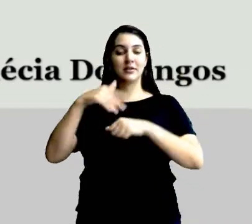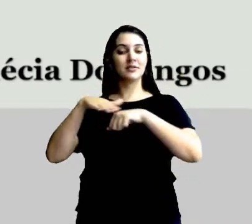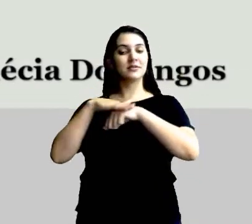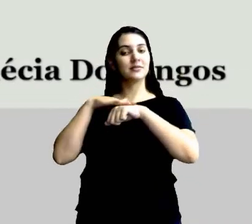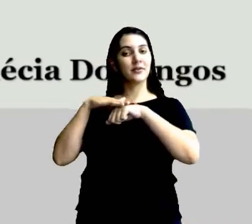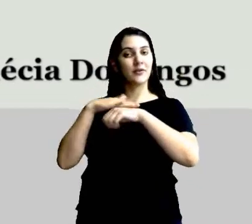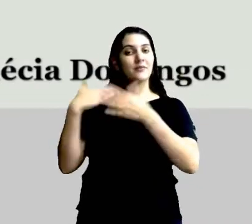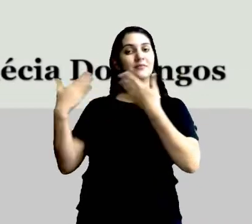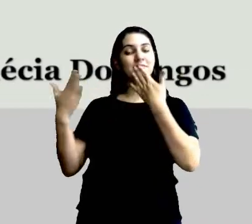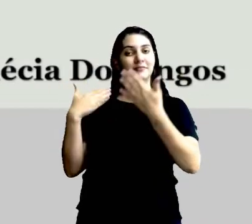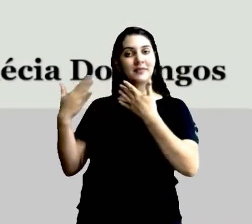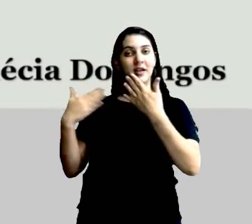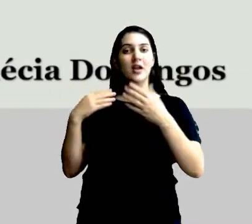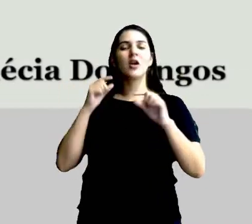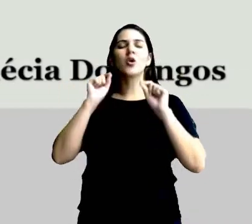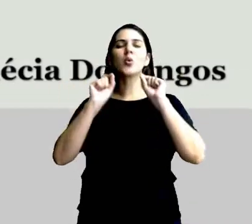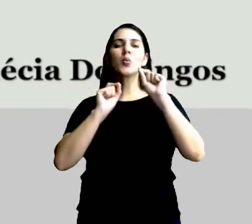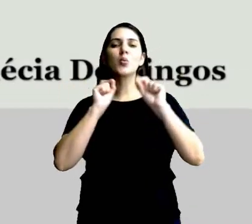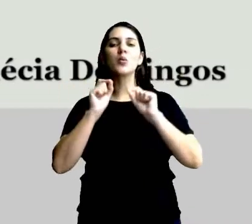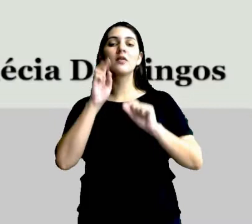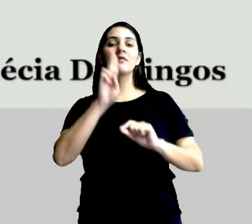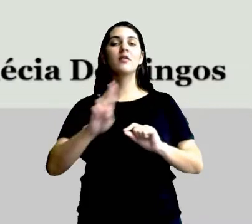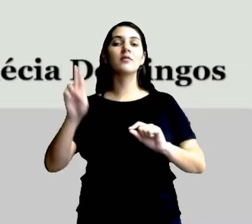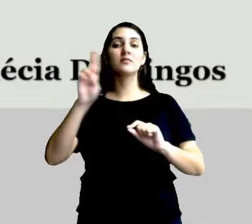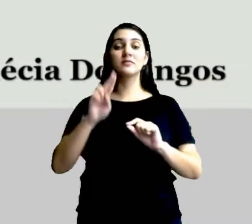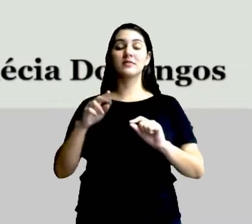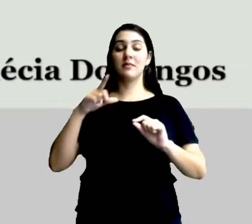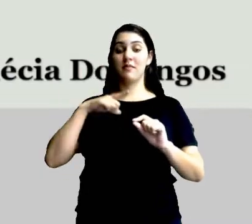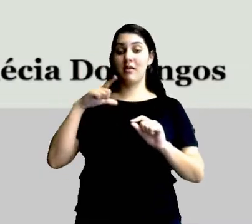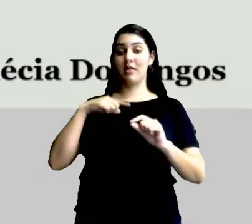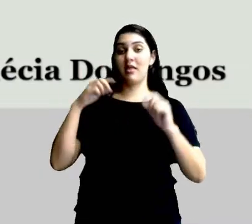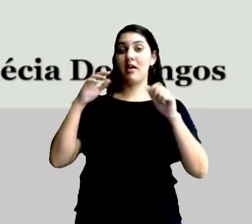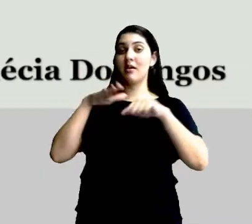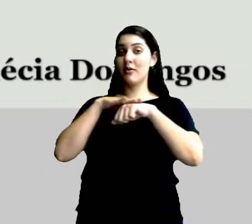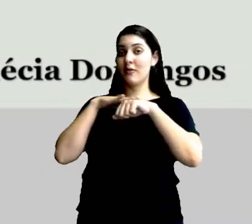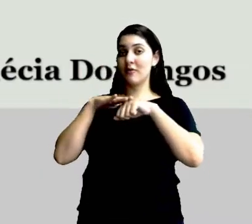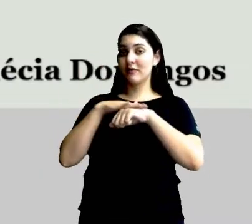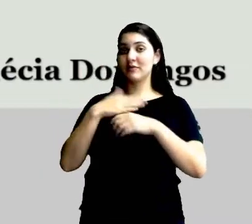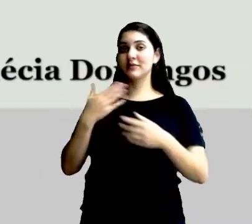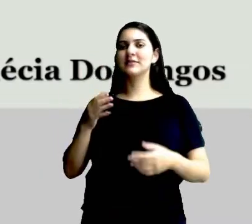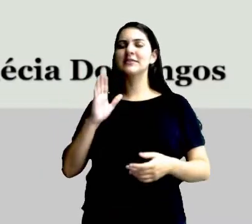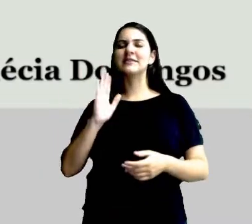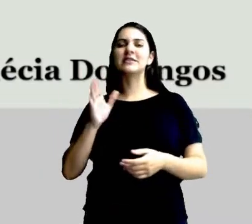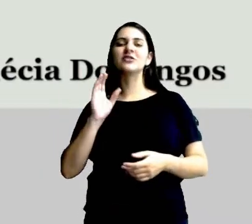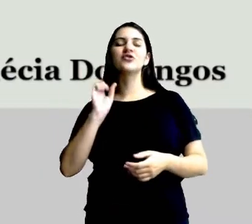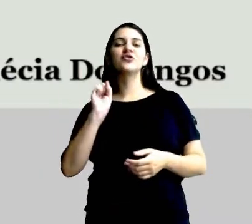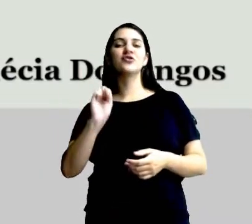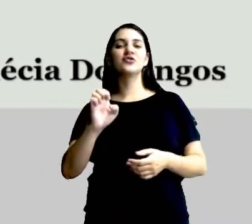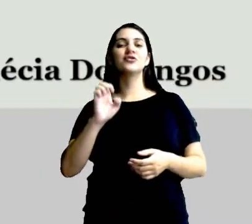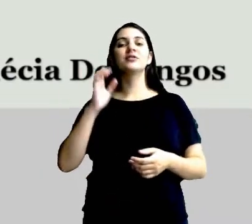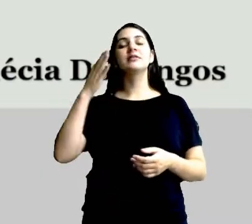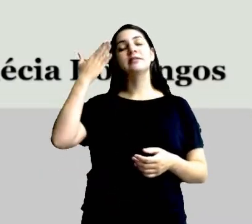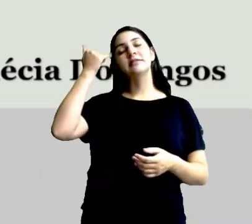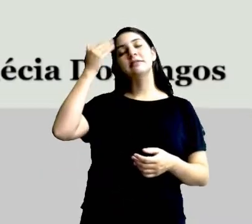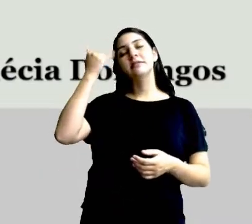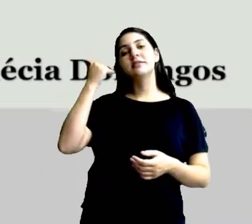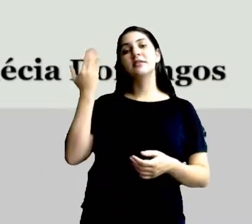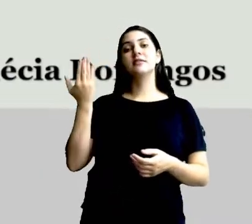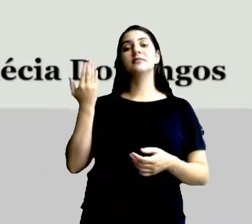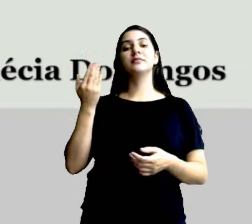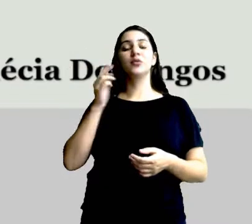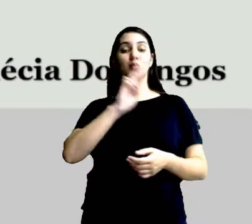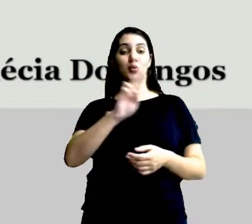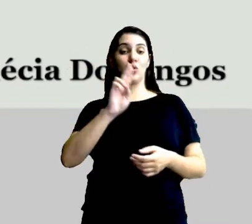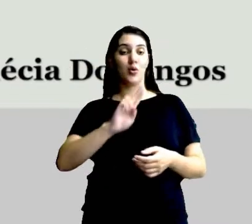conversação? Quais são os meios que eu vou utilizar para chegar a esse tipo de conversa? Se eu já sei os nomes dos membros da família, já é um